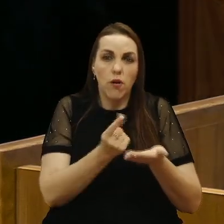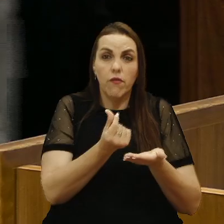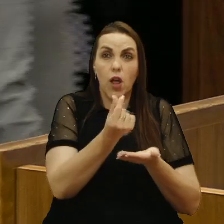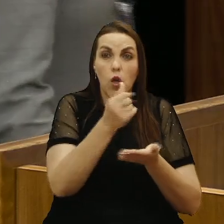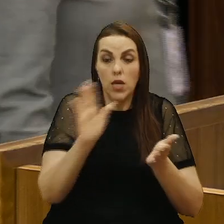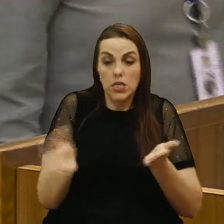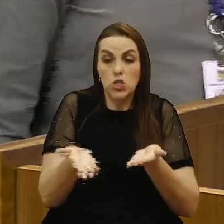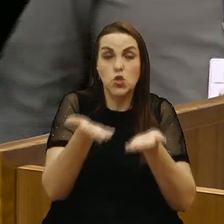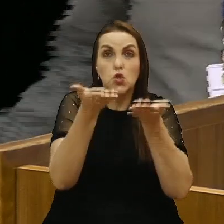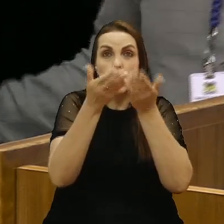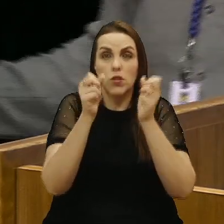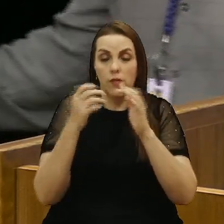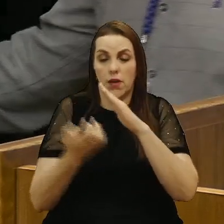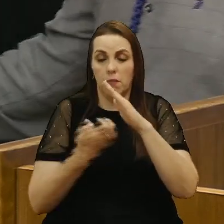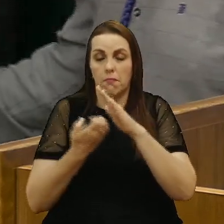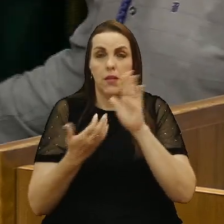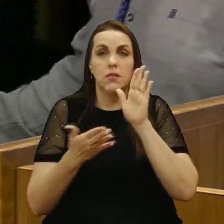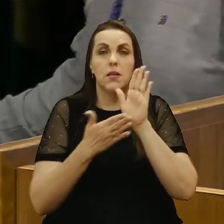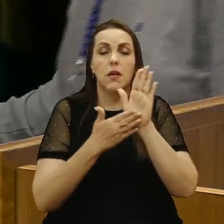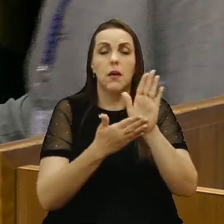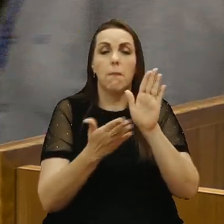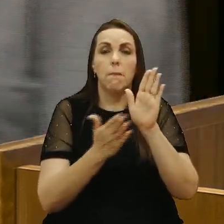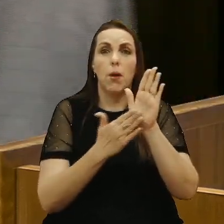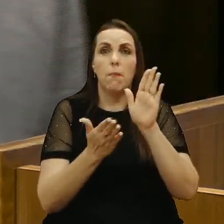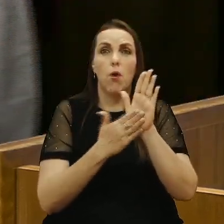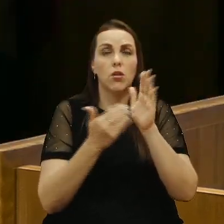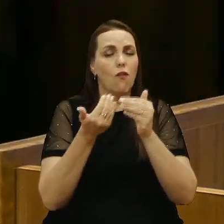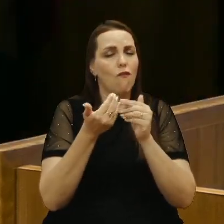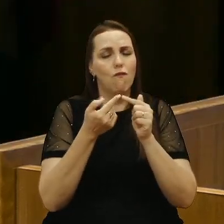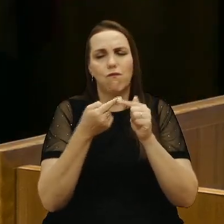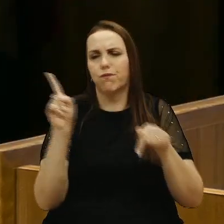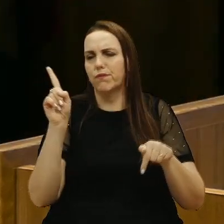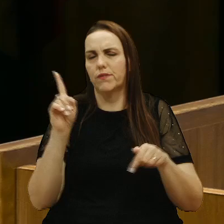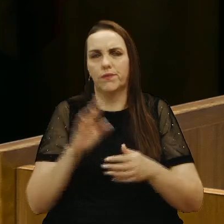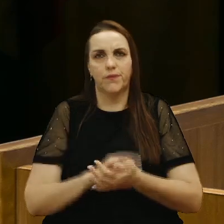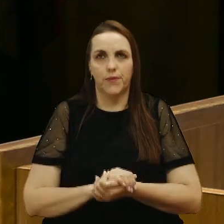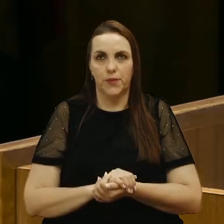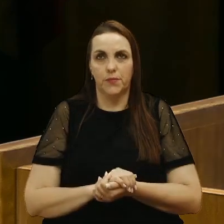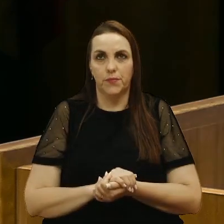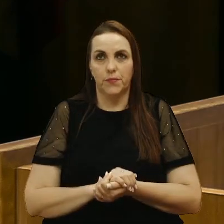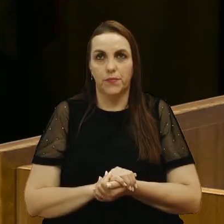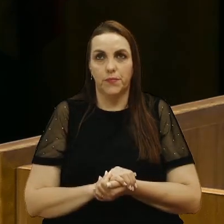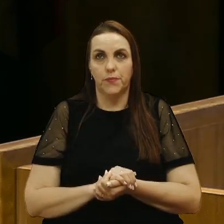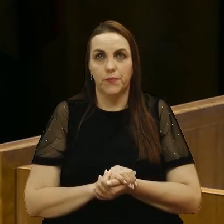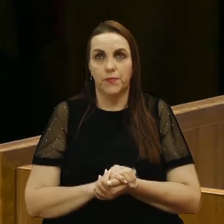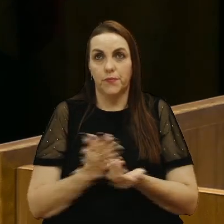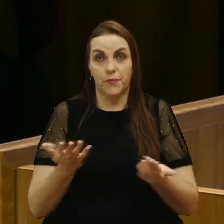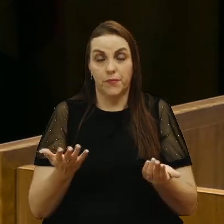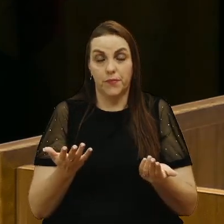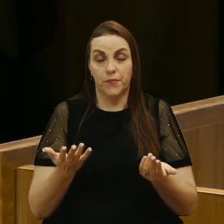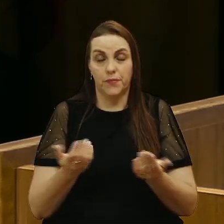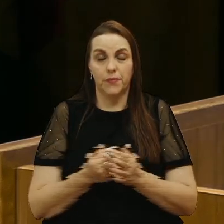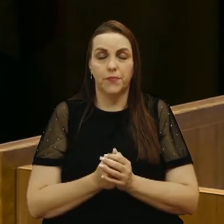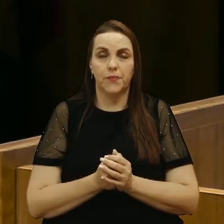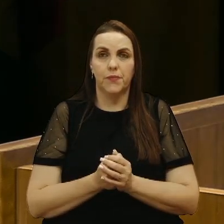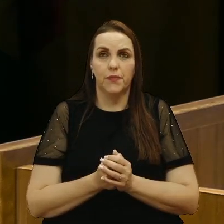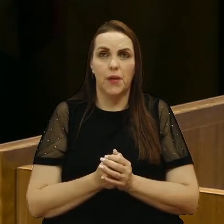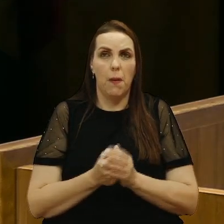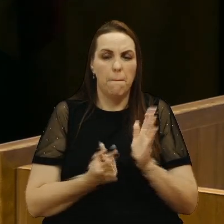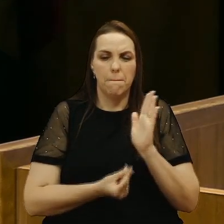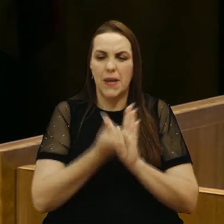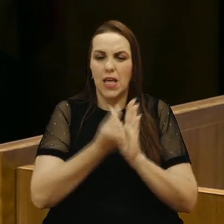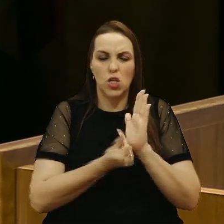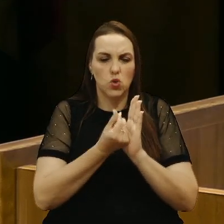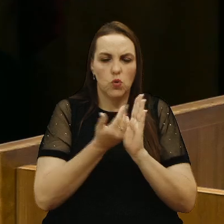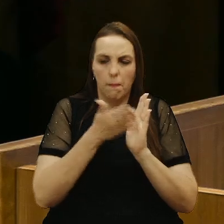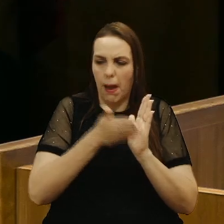a apresentarem propostas fora da curva, num mergulho de preços, o